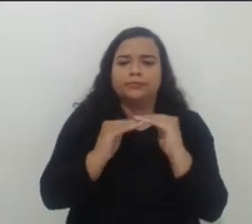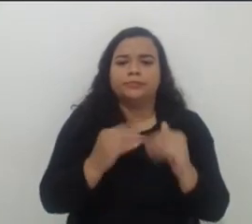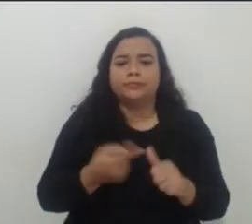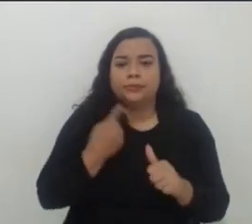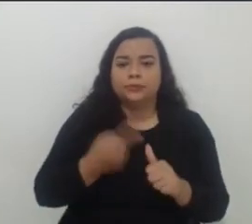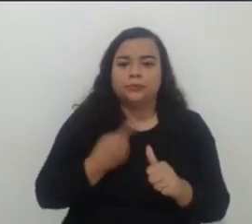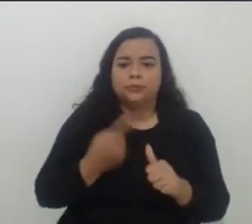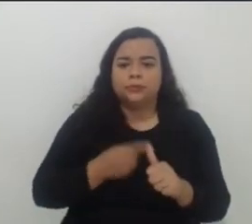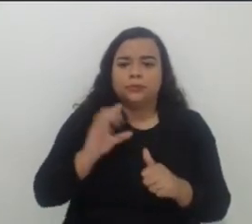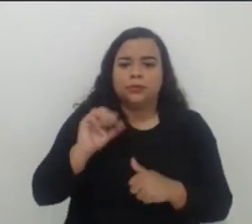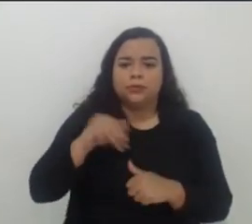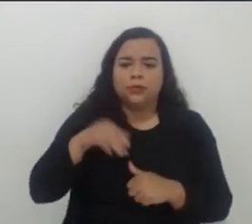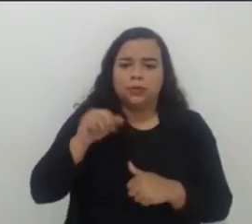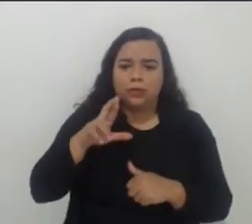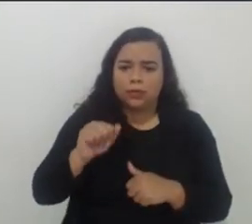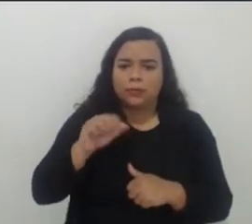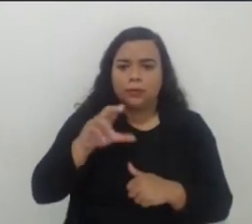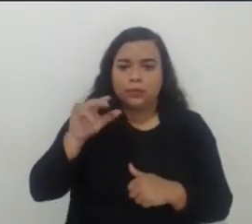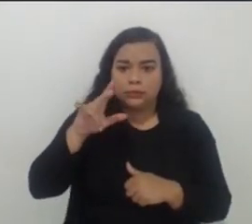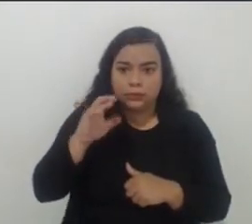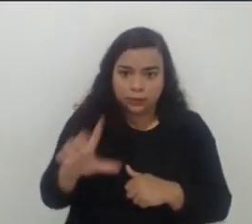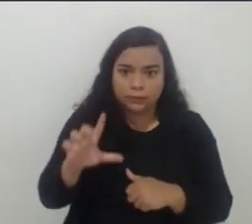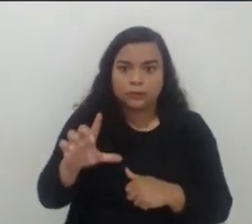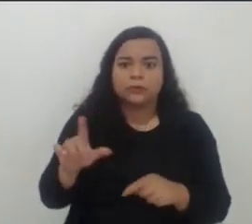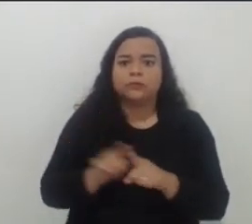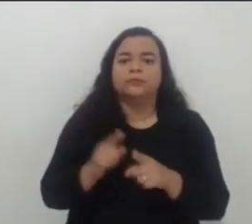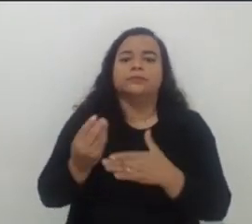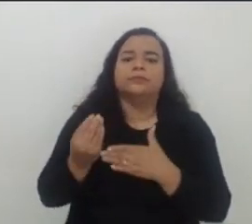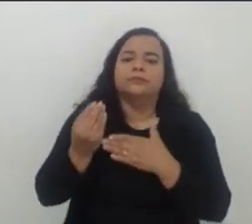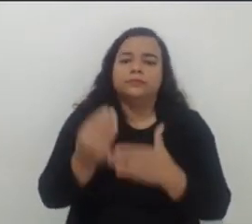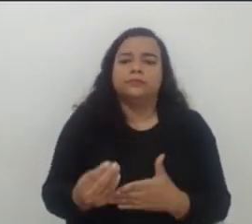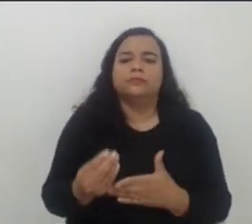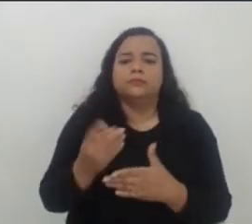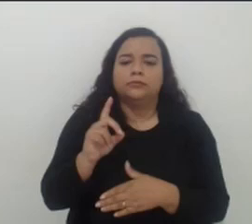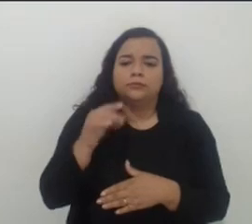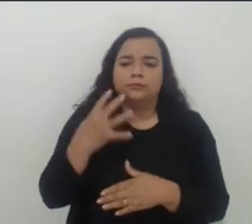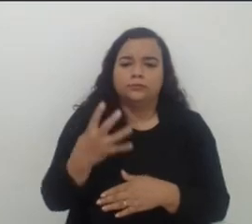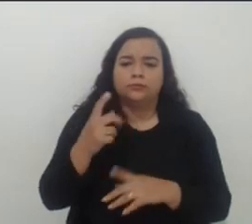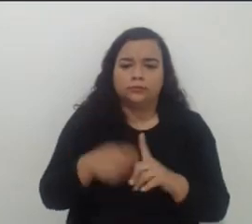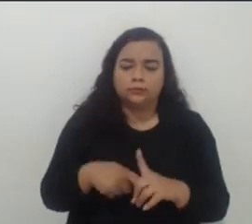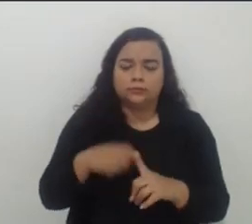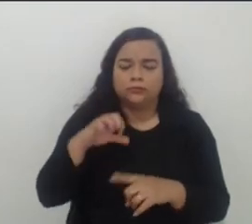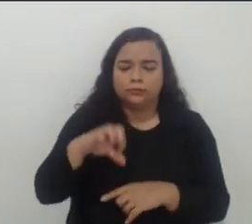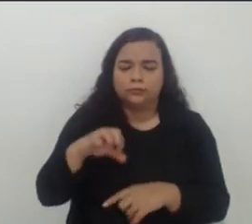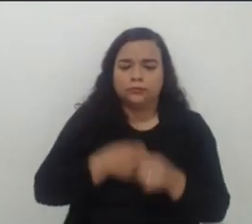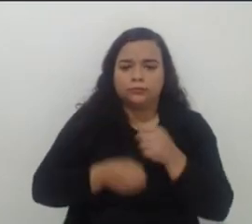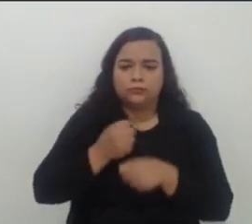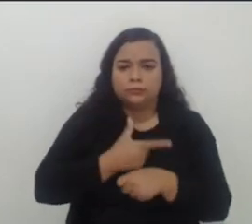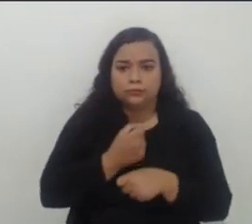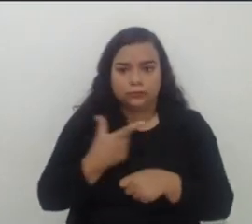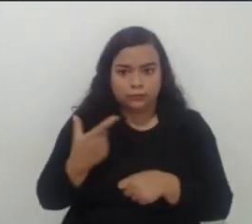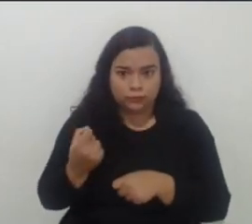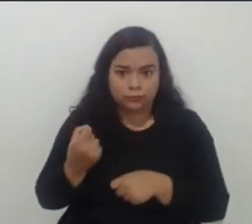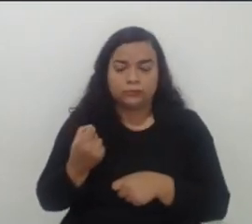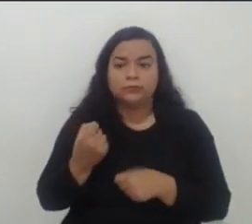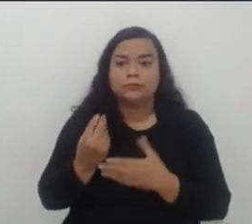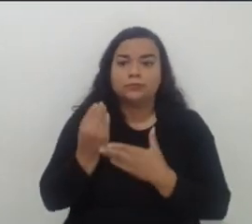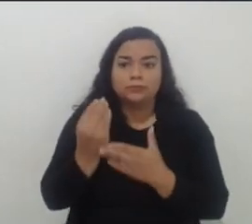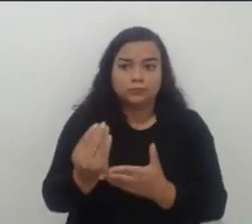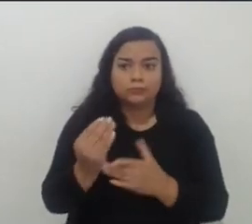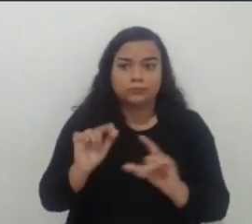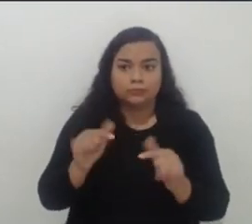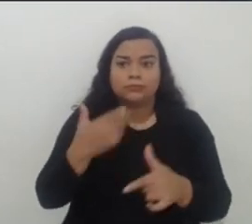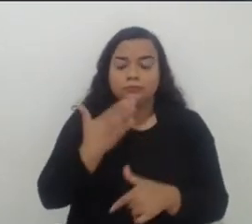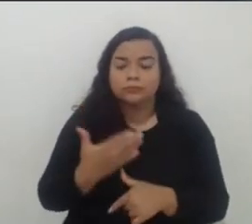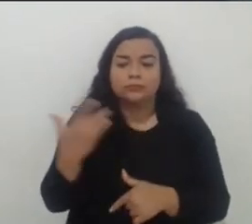em julgado em 4 de novembro de 2020, que desproveu a apelação. Em sua causa de pedir, consta que o acordo